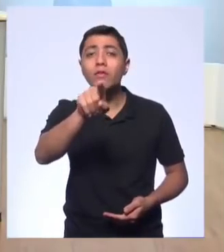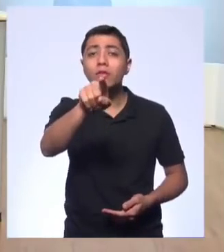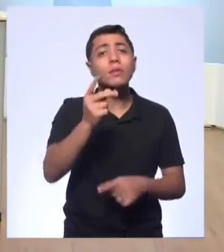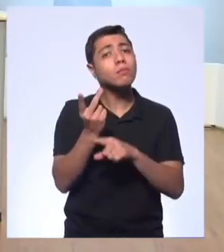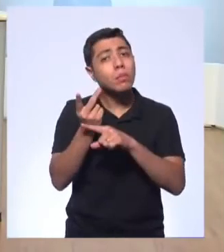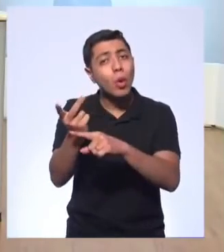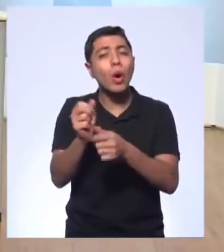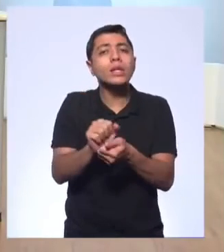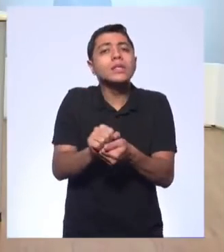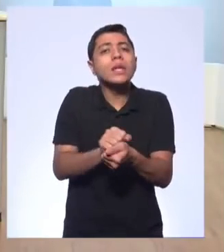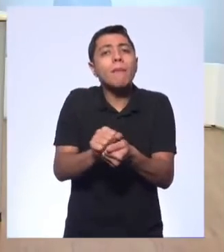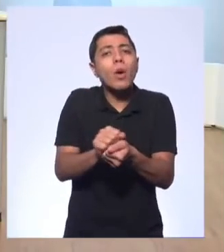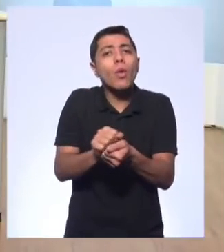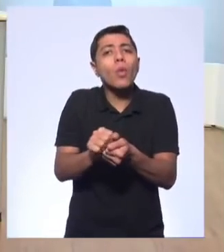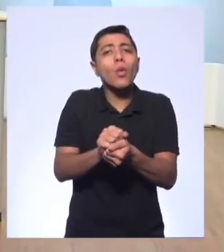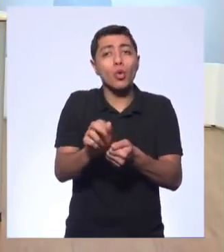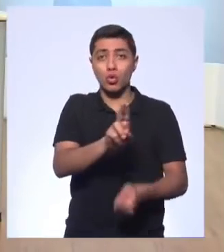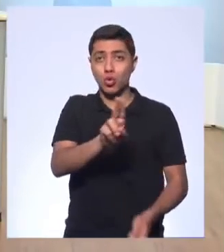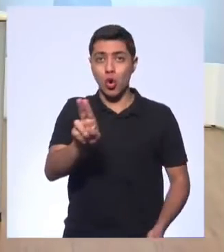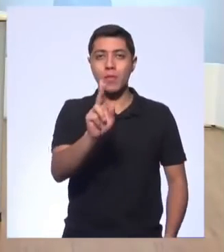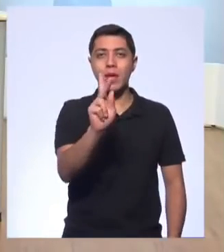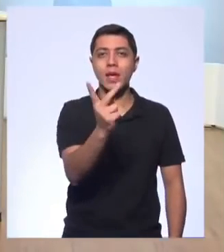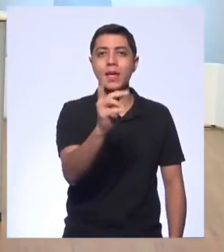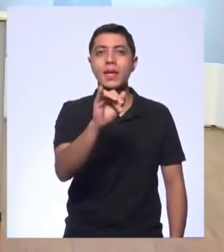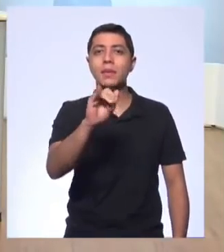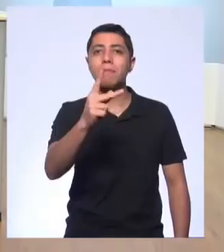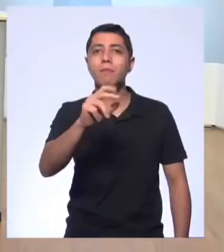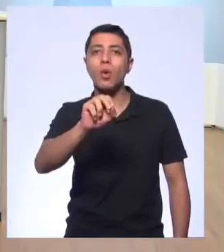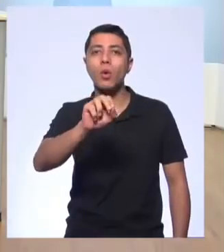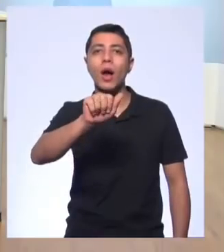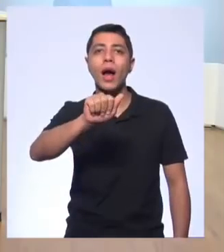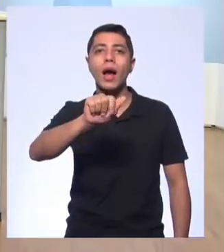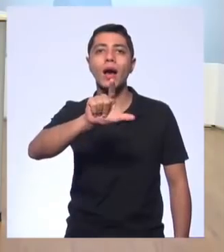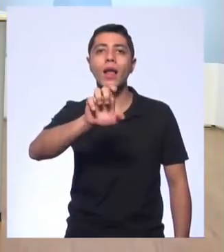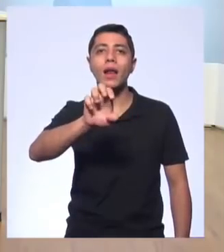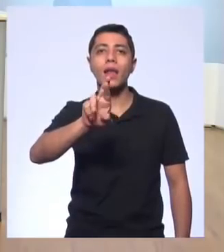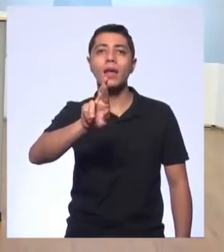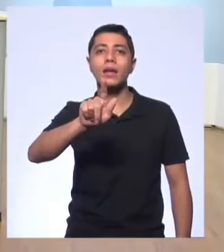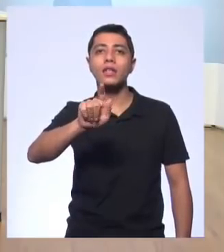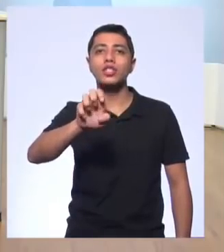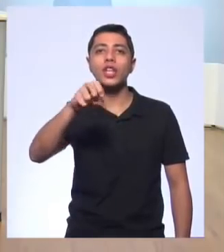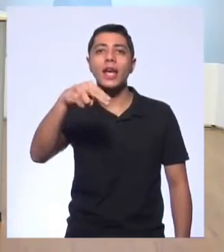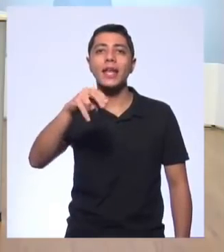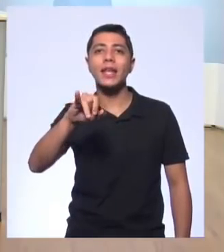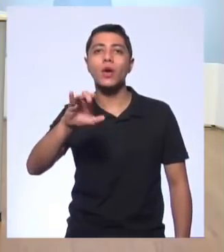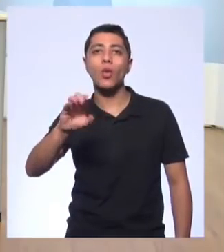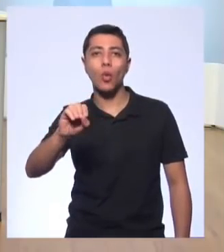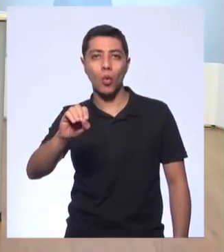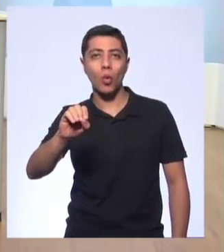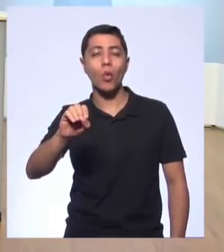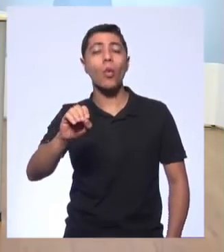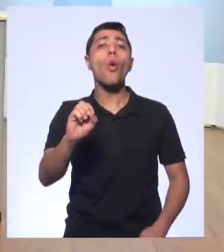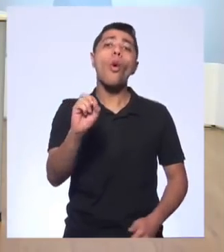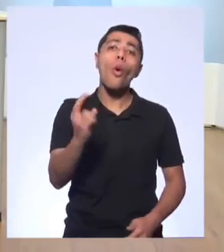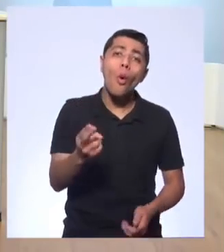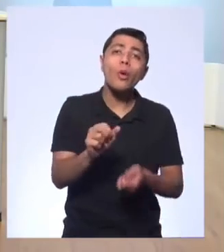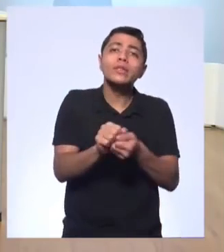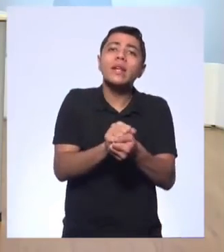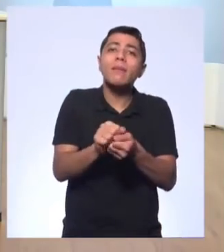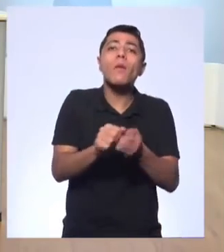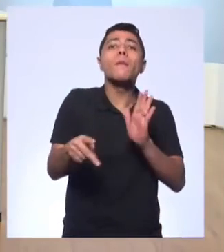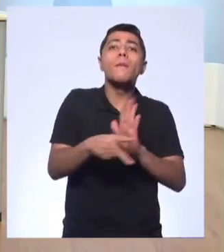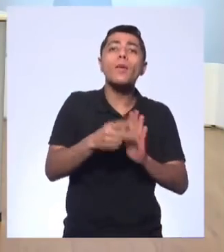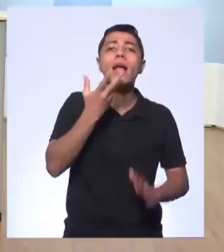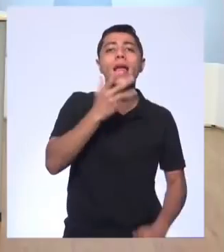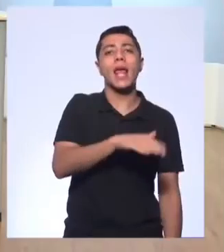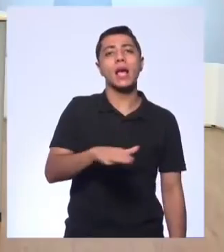hipoalergênico, ou sabão para criança, né? Infantil, que normalmente é hipoalergênico.